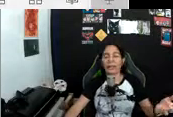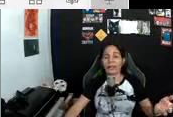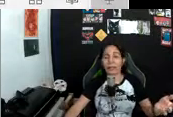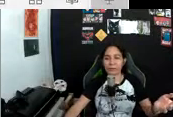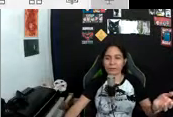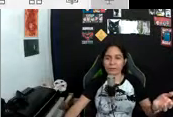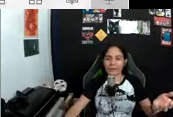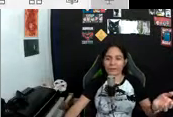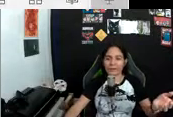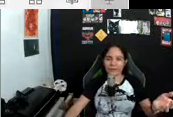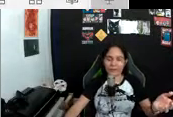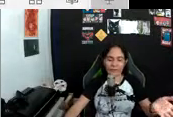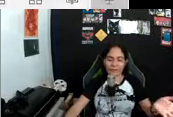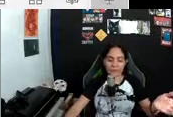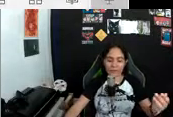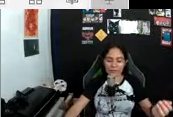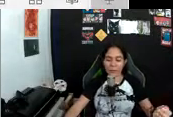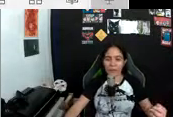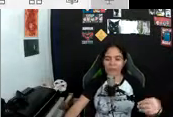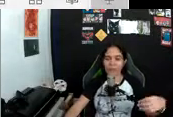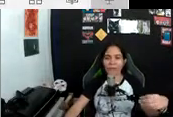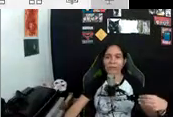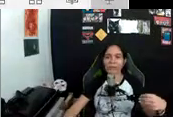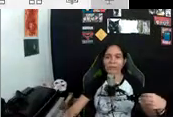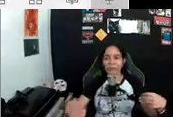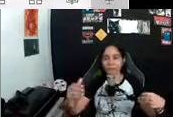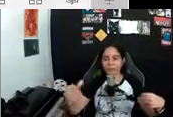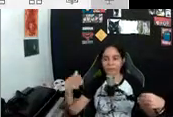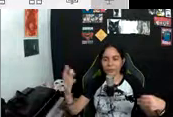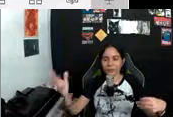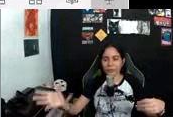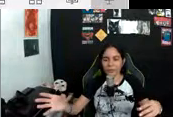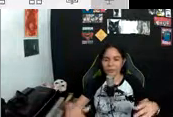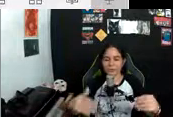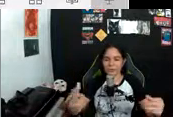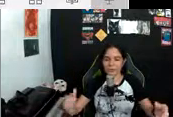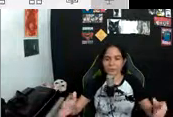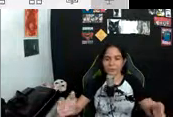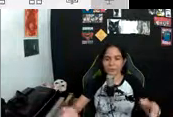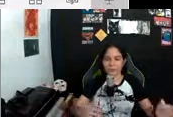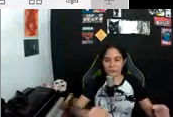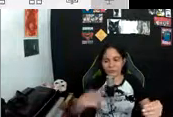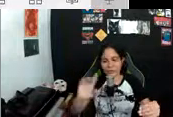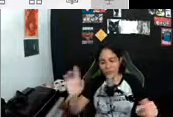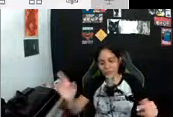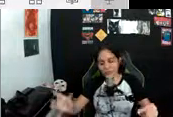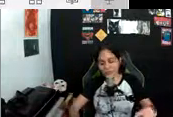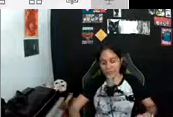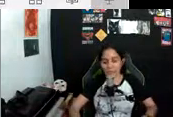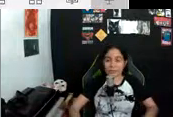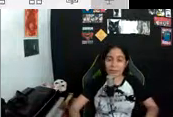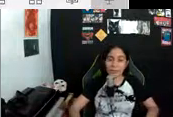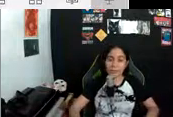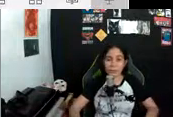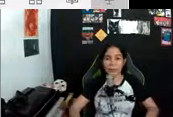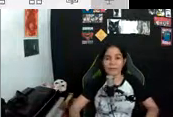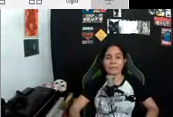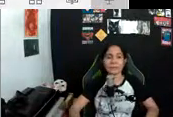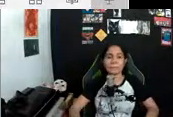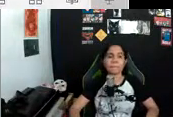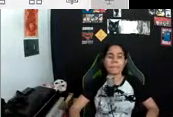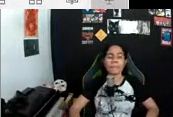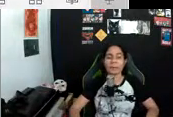Então, ela pode estar exercendo, né, tranquilamente, e lógico, se houver complicação, necessidade de cirurgia, aí precisa ser encaminhado